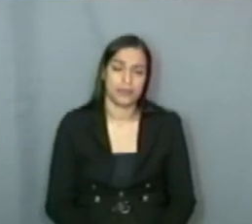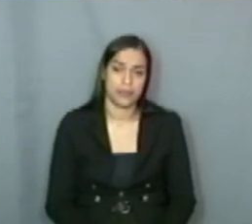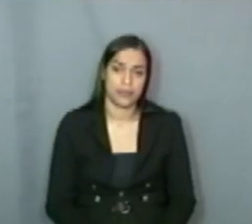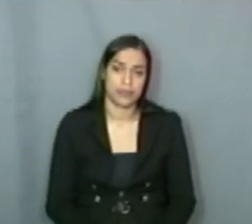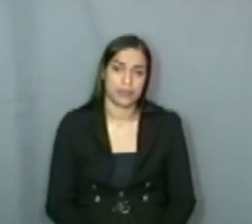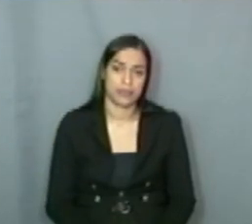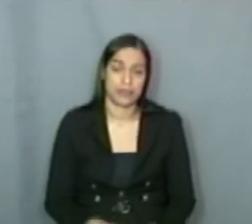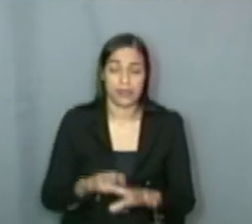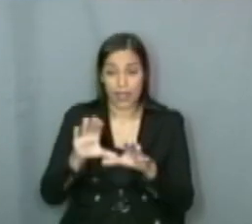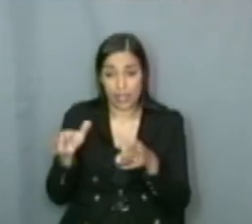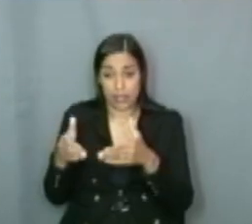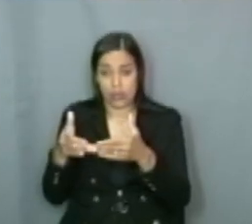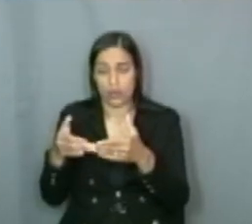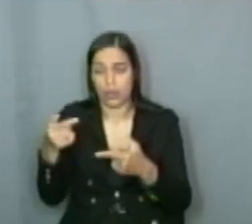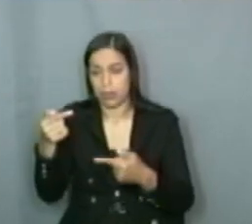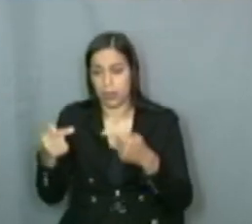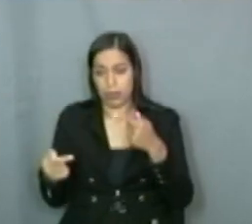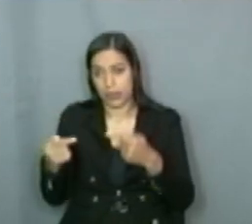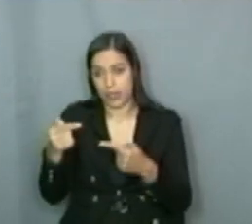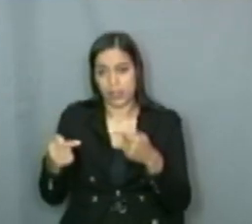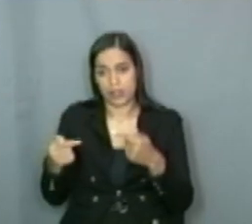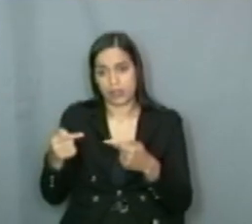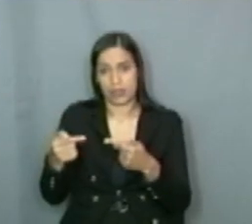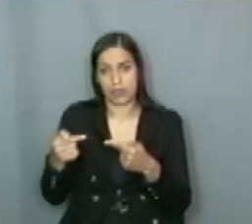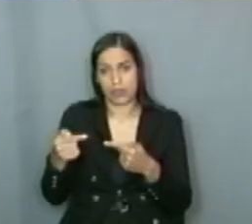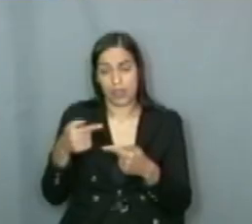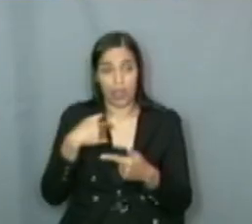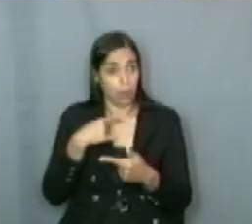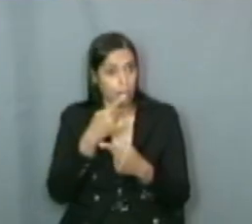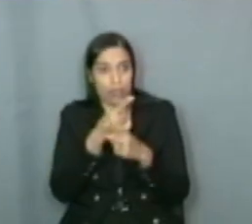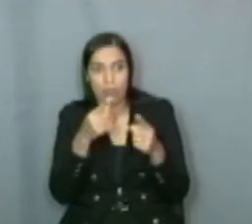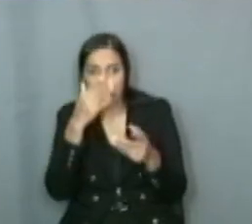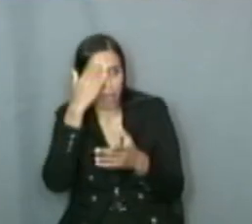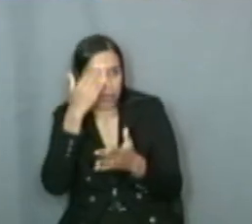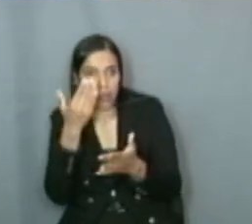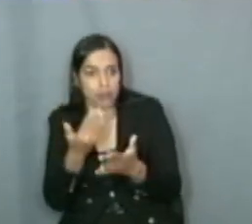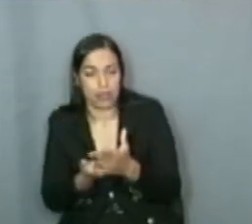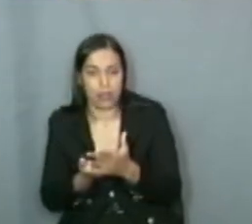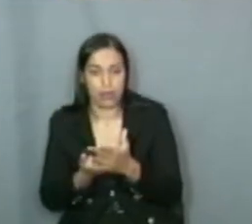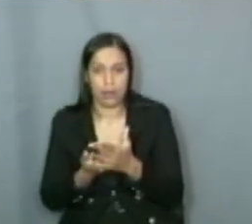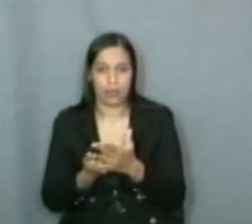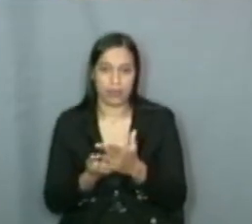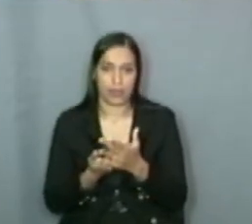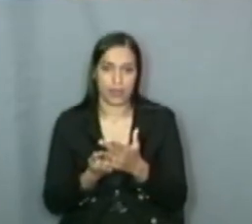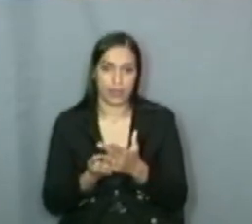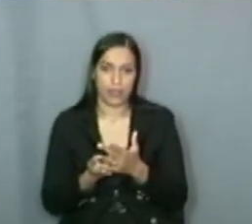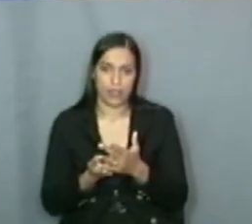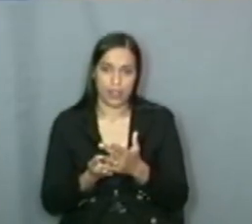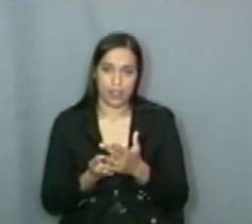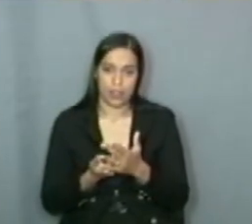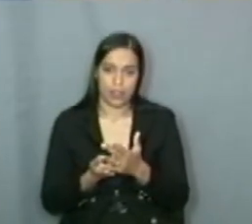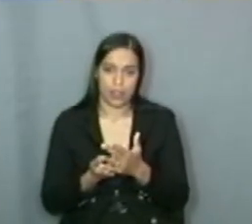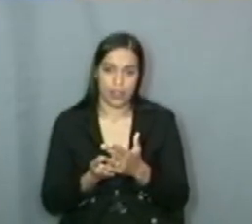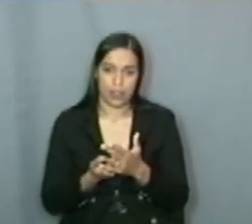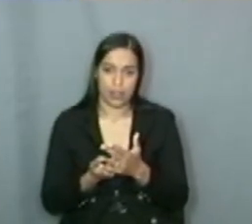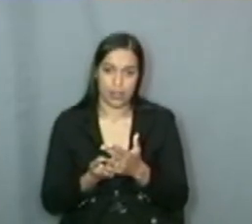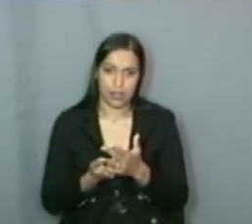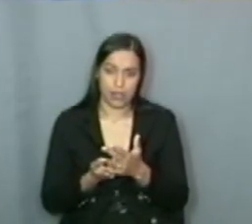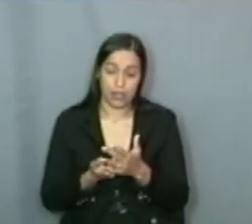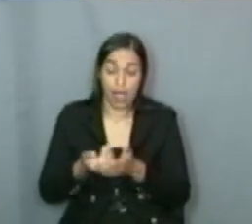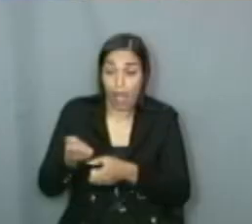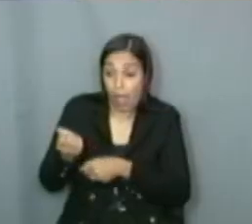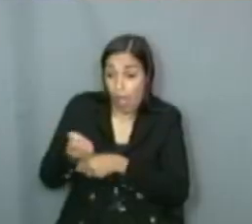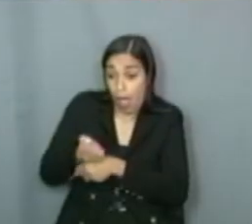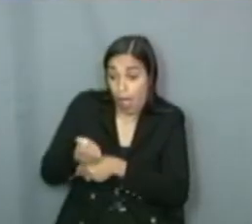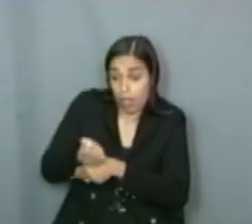a esse grupo político. Eu não acredito que você vai fazer isso. Porque passa não sei quantos anos,